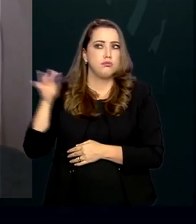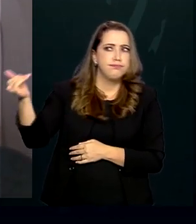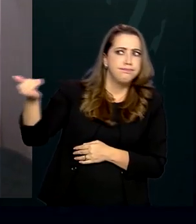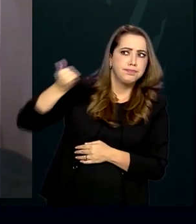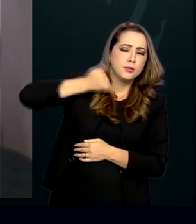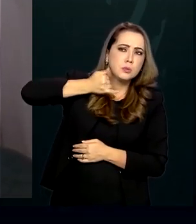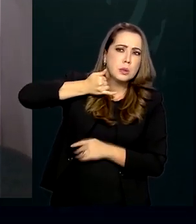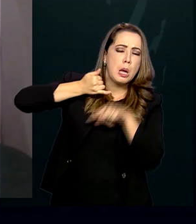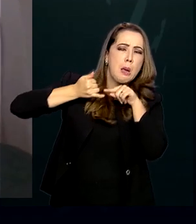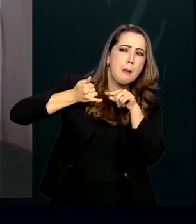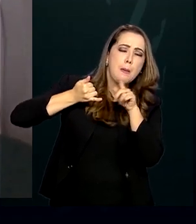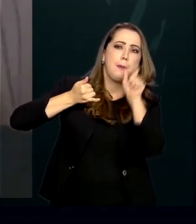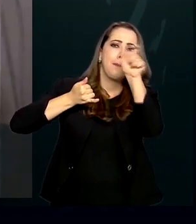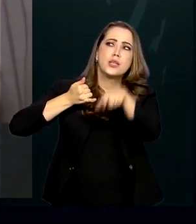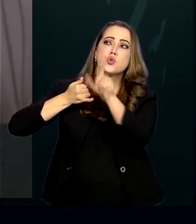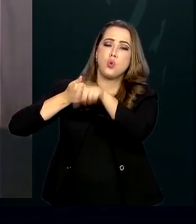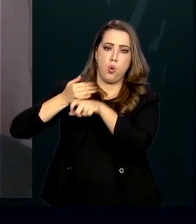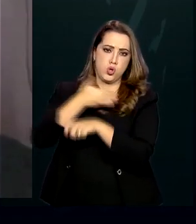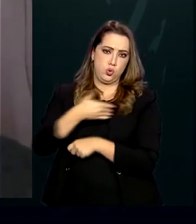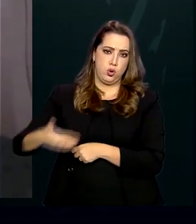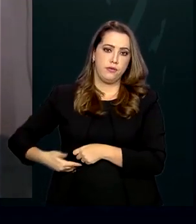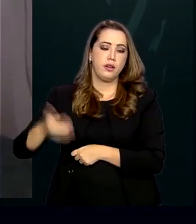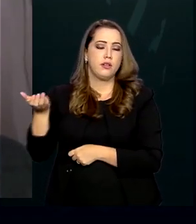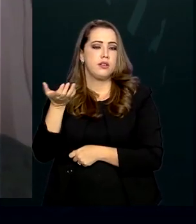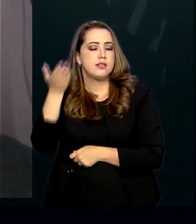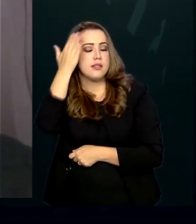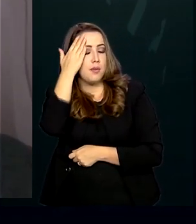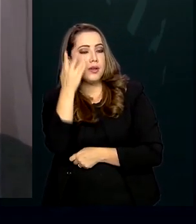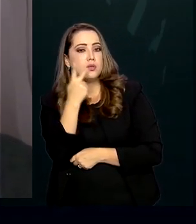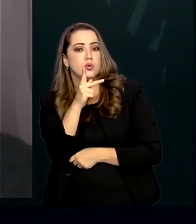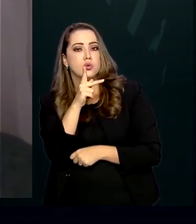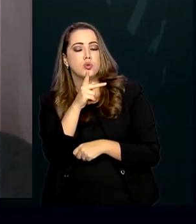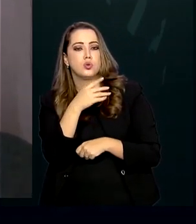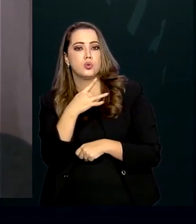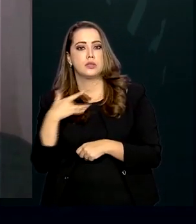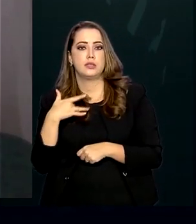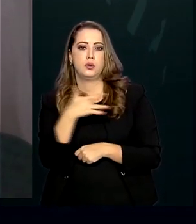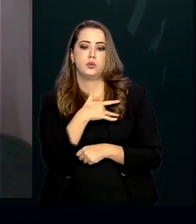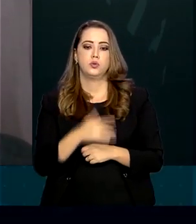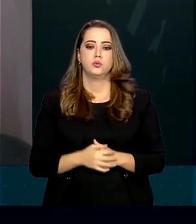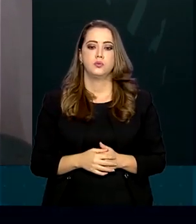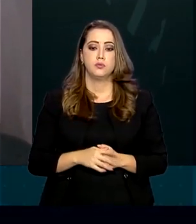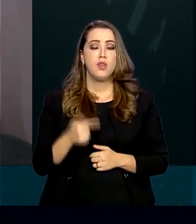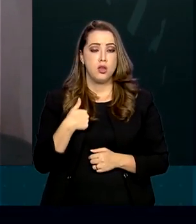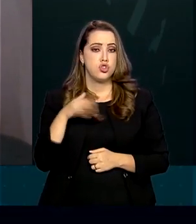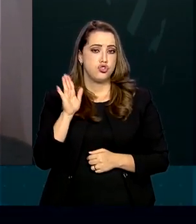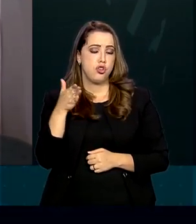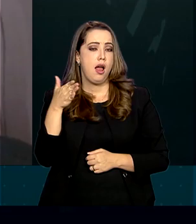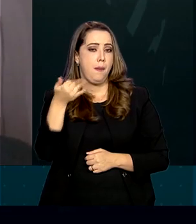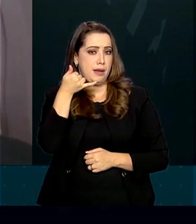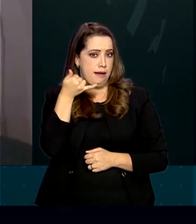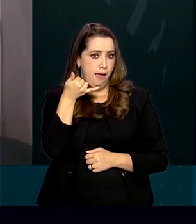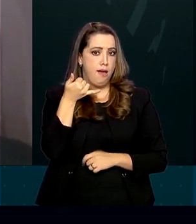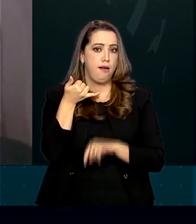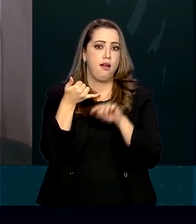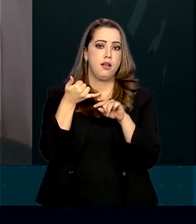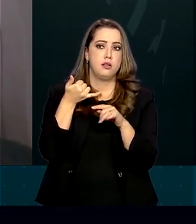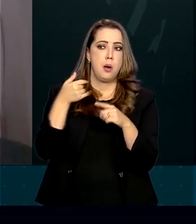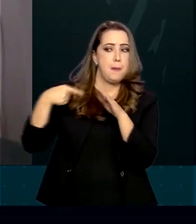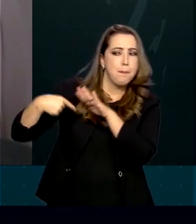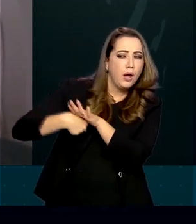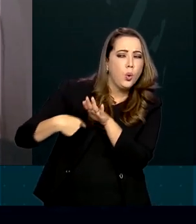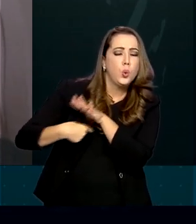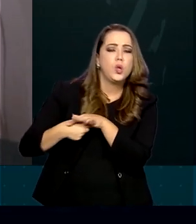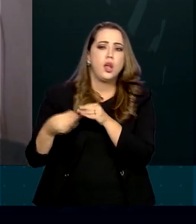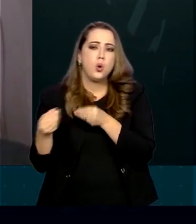Funcionários do SUS queriam saber de sua saúde. Me perguntando quais os meus sintomas, se eu estava sentindo